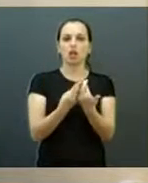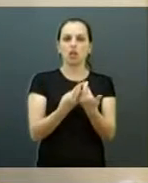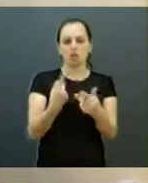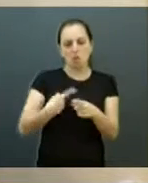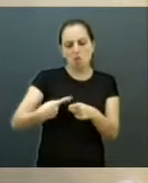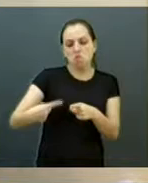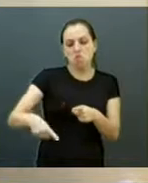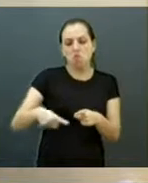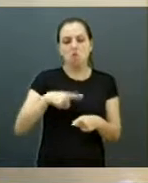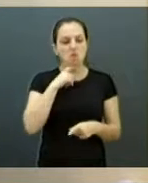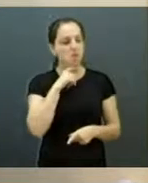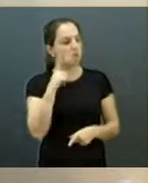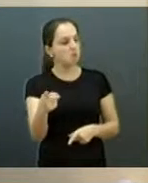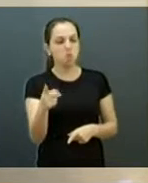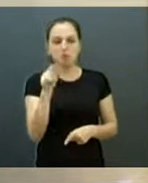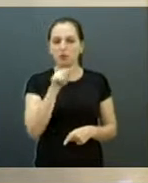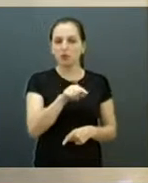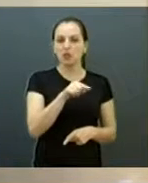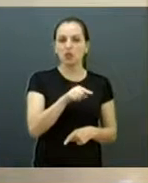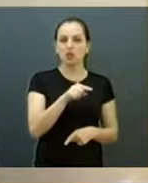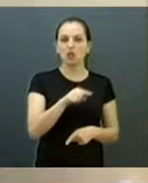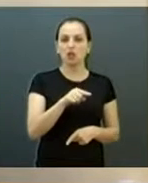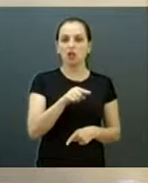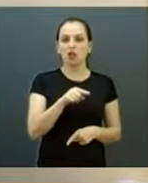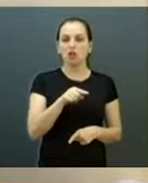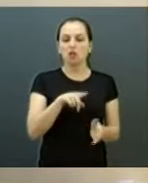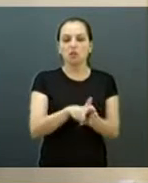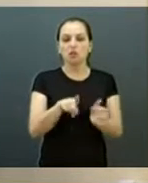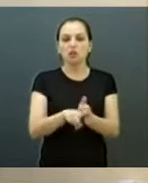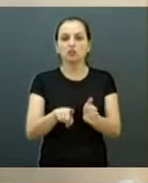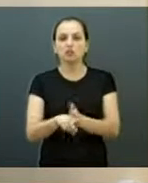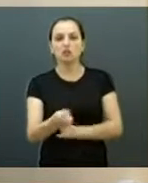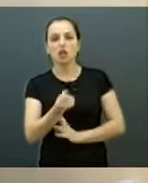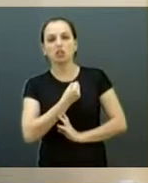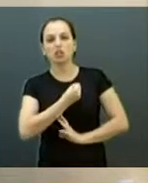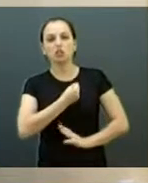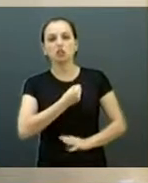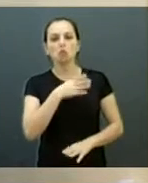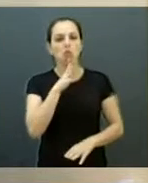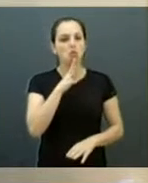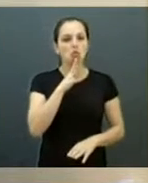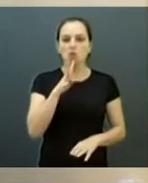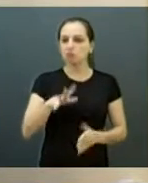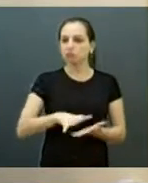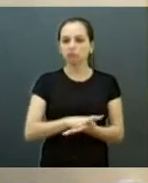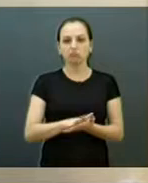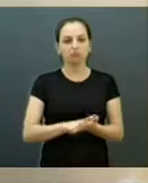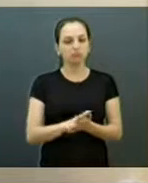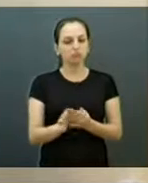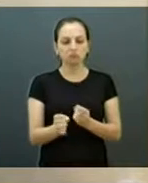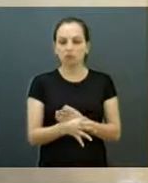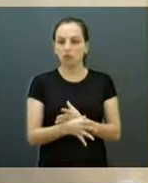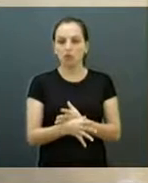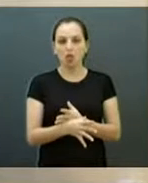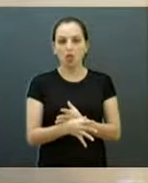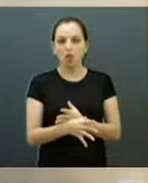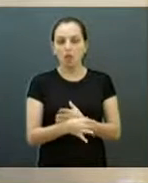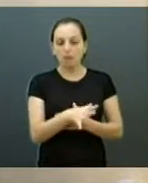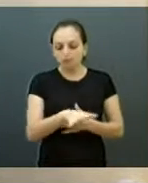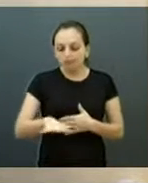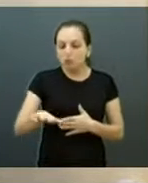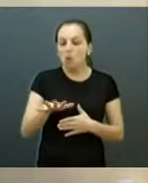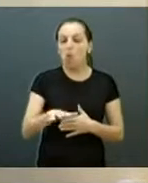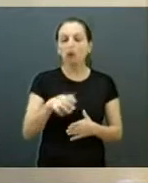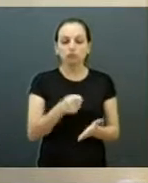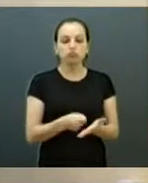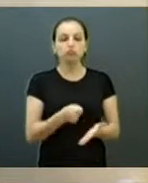se atentar de levantar dados números não tinha conhecimento de nada porque não é a área que eu milito todo mundo